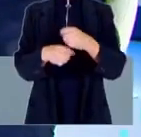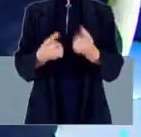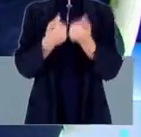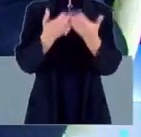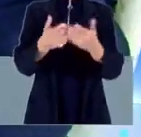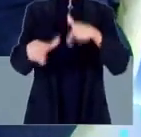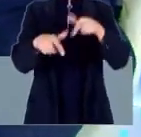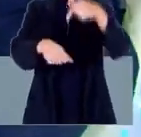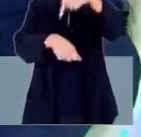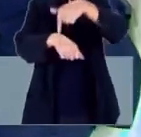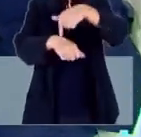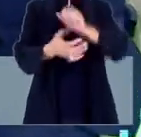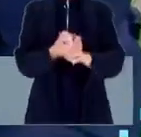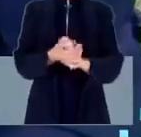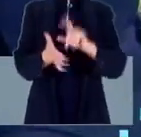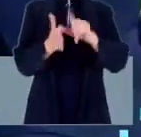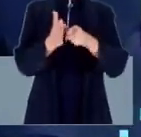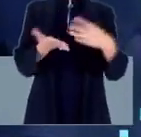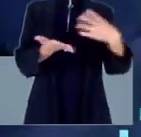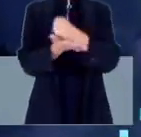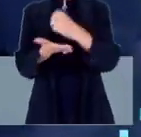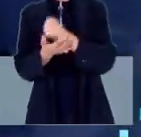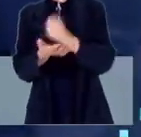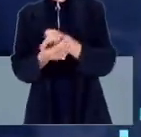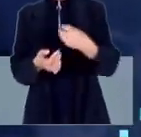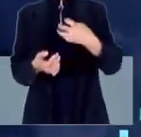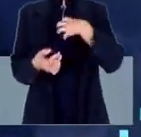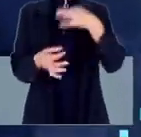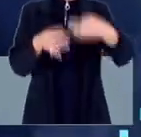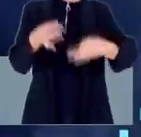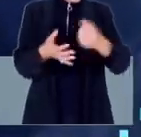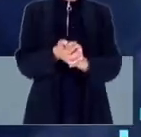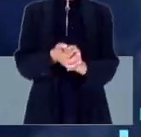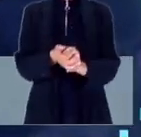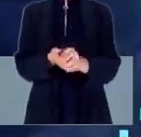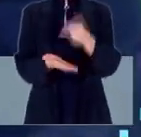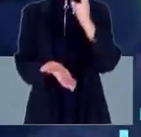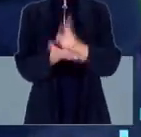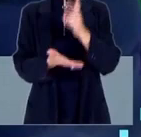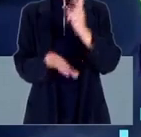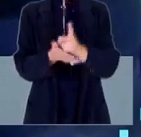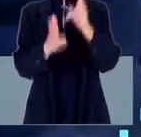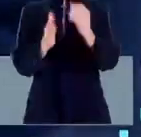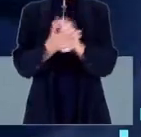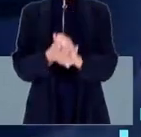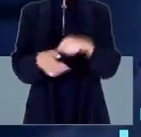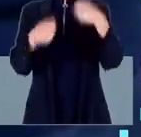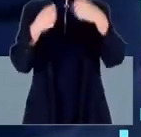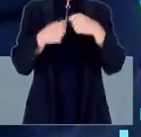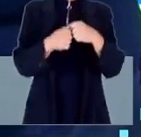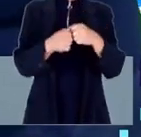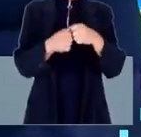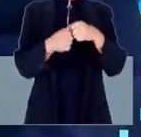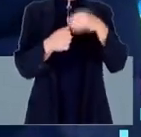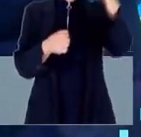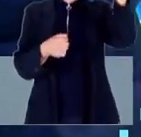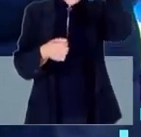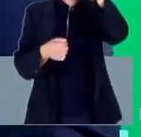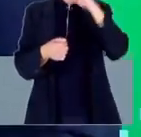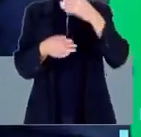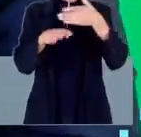na hora né e depois arrecada de forma justa não saiu do Papel foi necessário temer vir remodelar